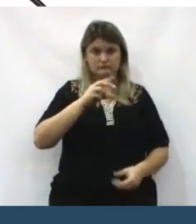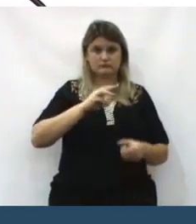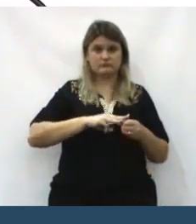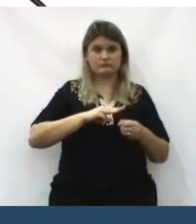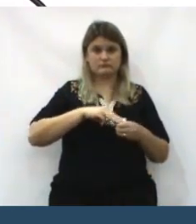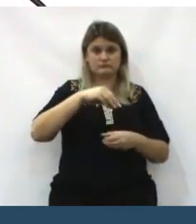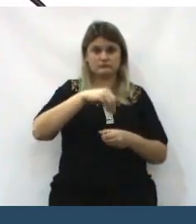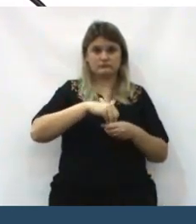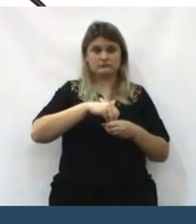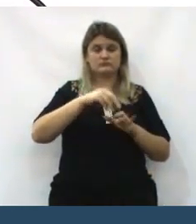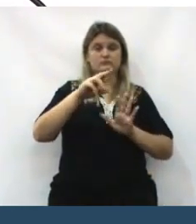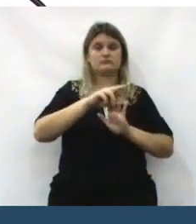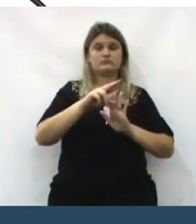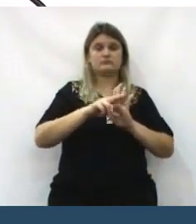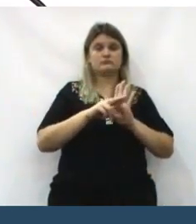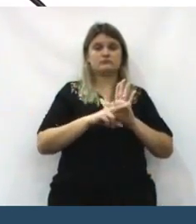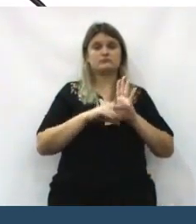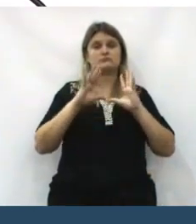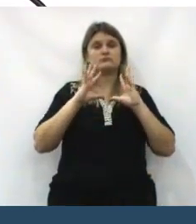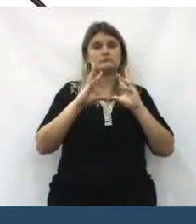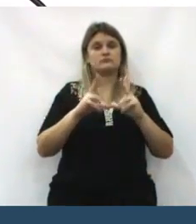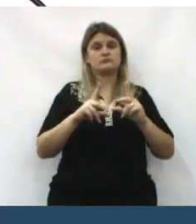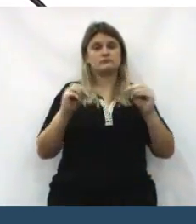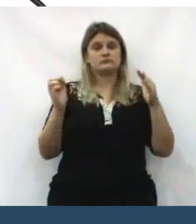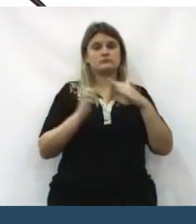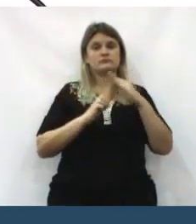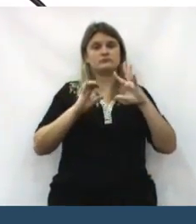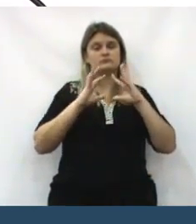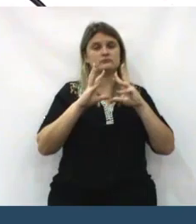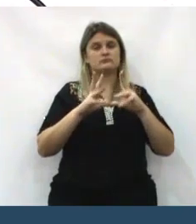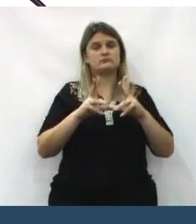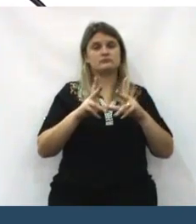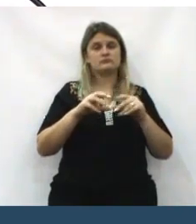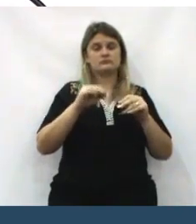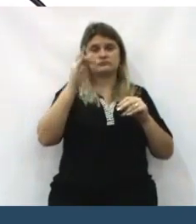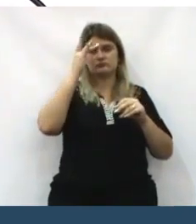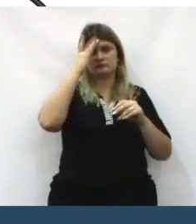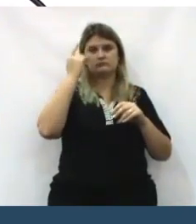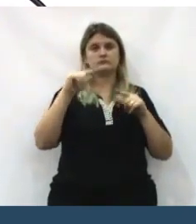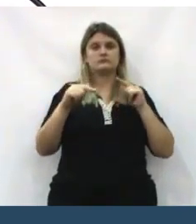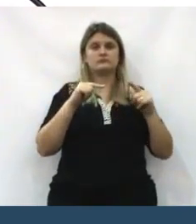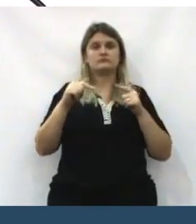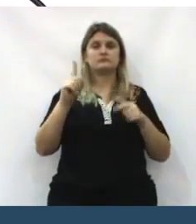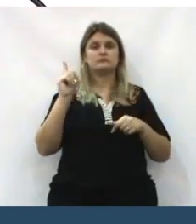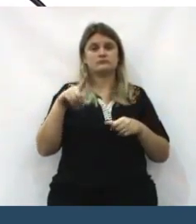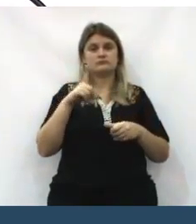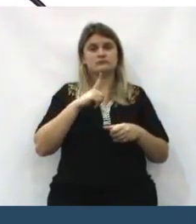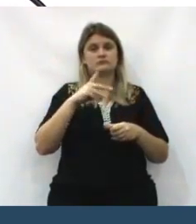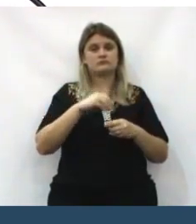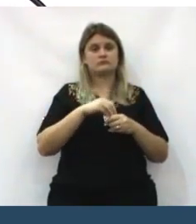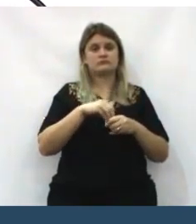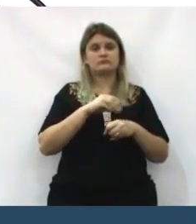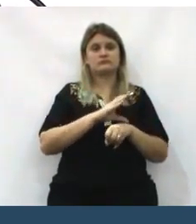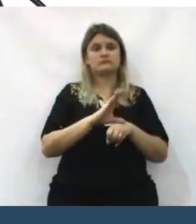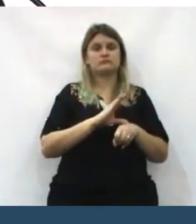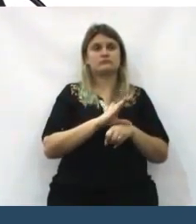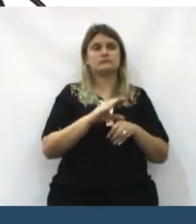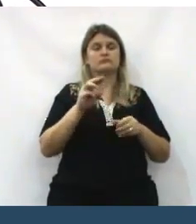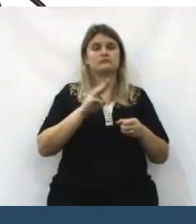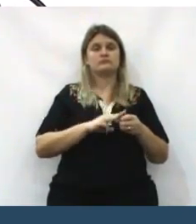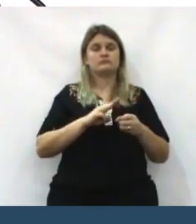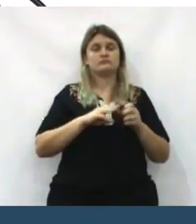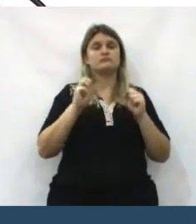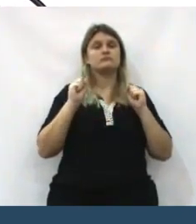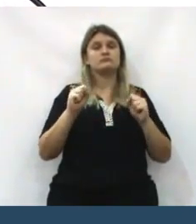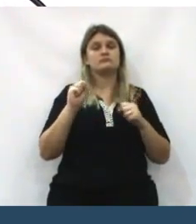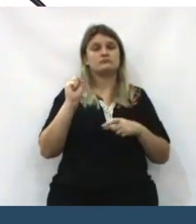imposição no município de vocês, a regra vale para todas as empresas, para todos os funcionários públicos, e é constitucional. O município pode,